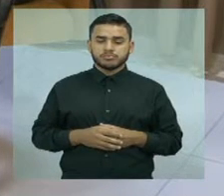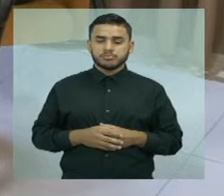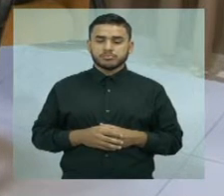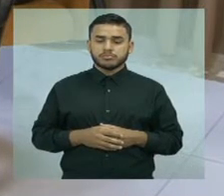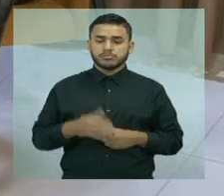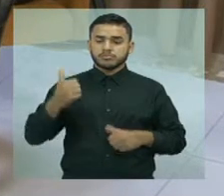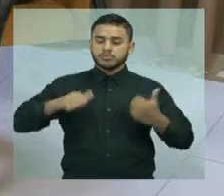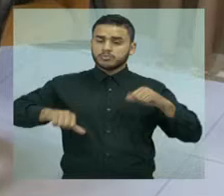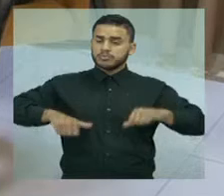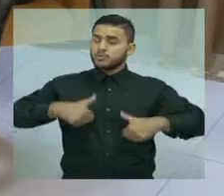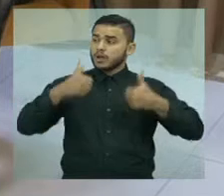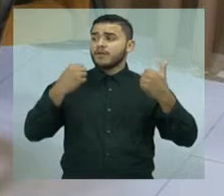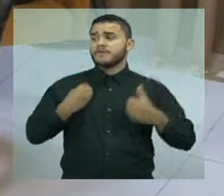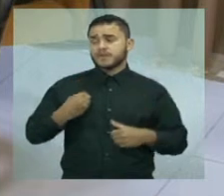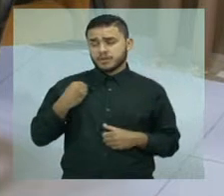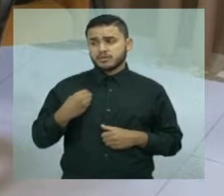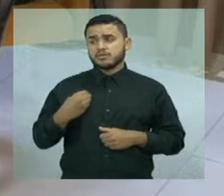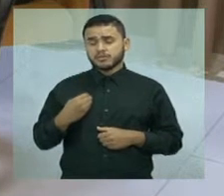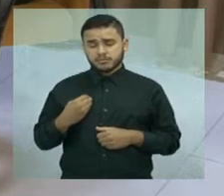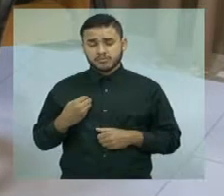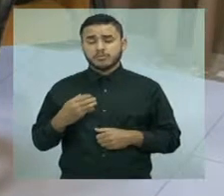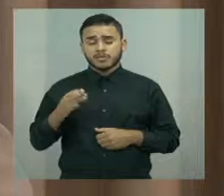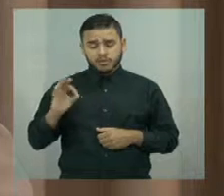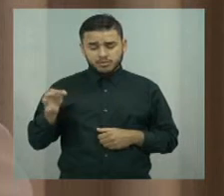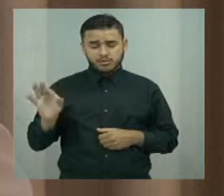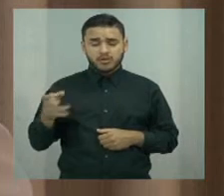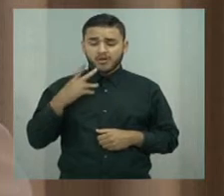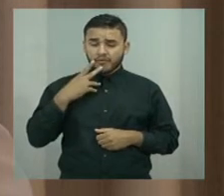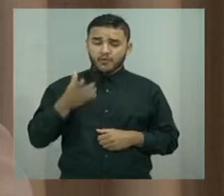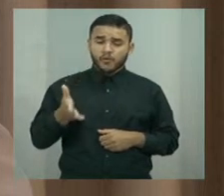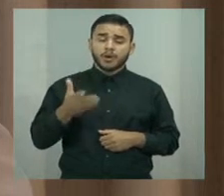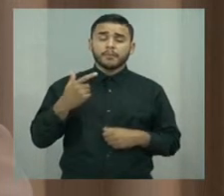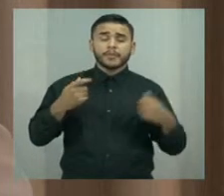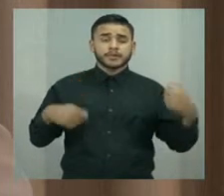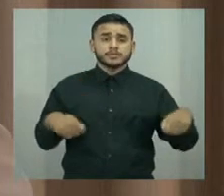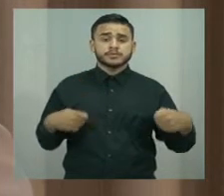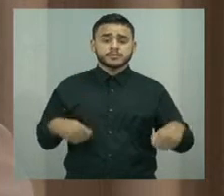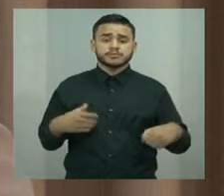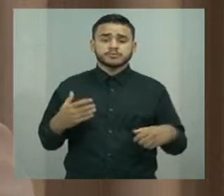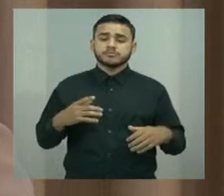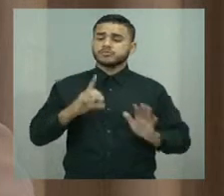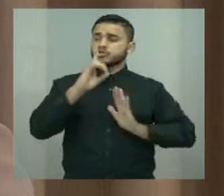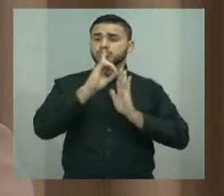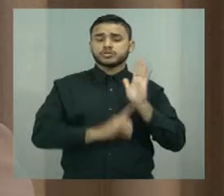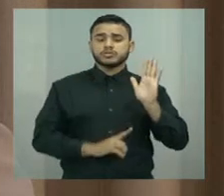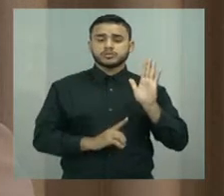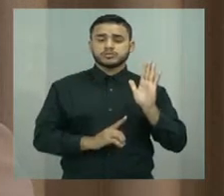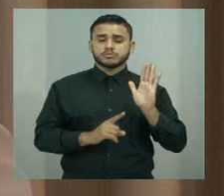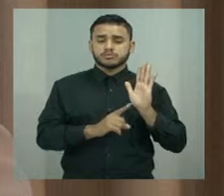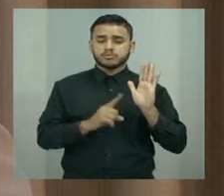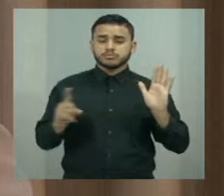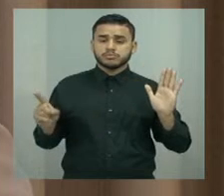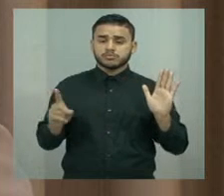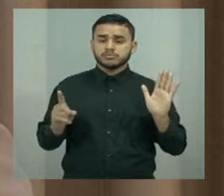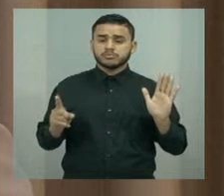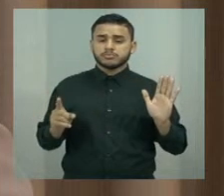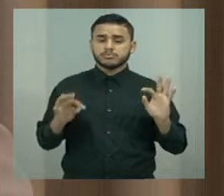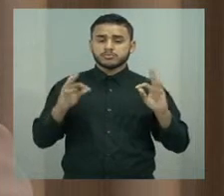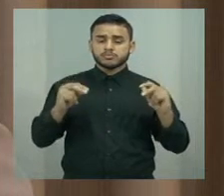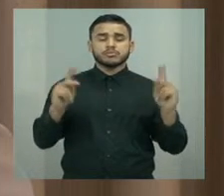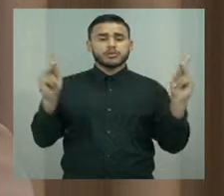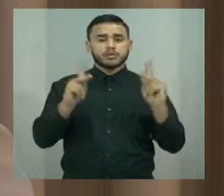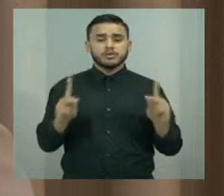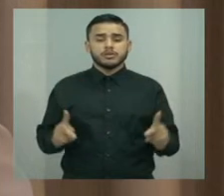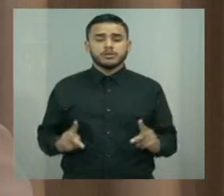E saber que a fiscalização também ela é importante para isso, né? Para que ela resguarde o seu direito de ter o seu